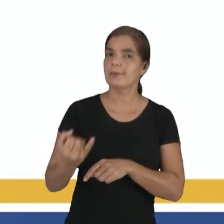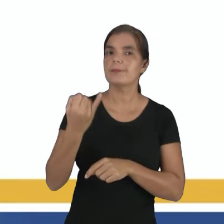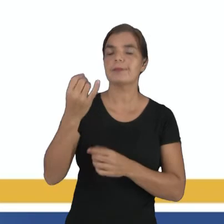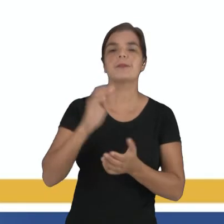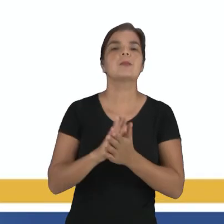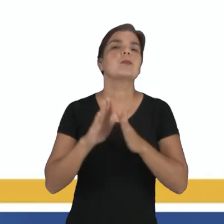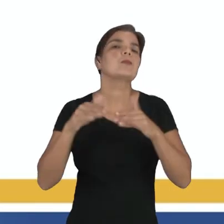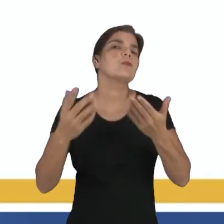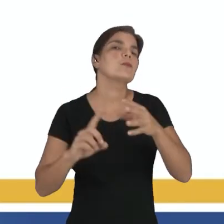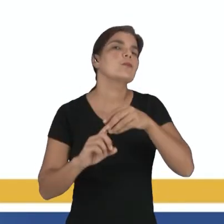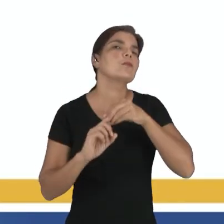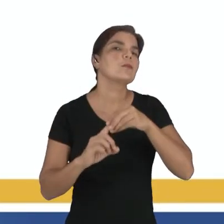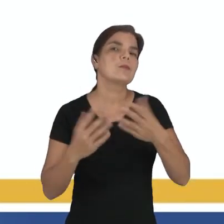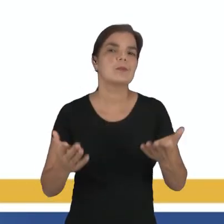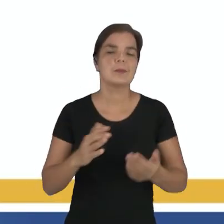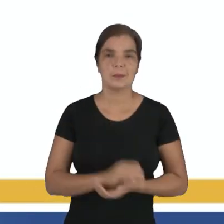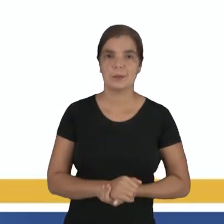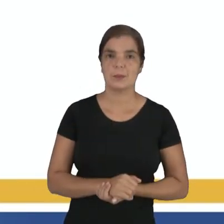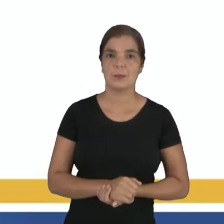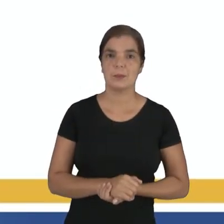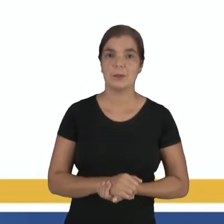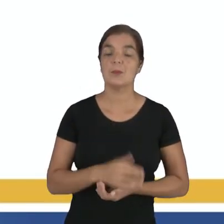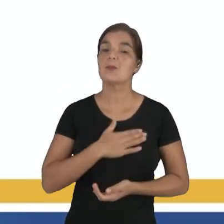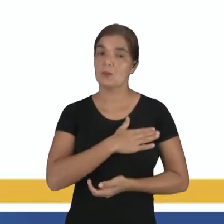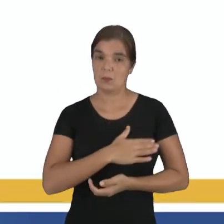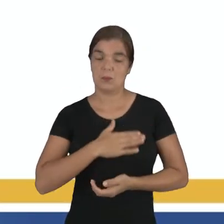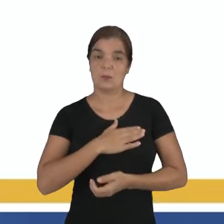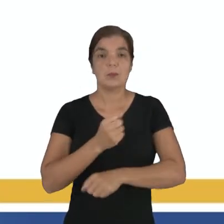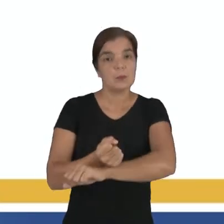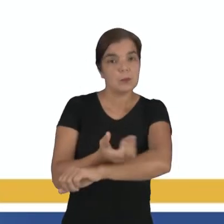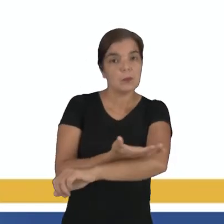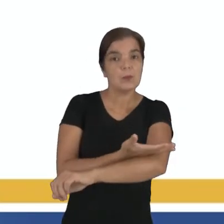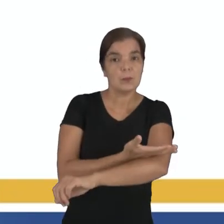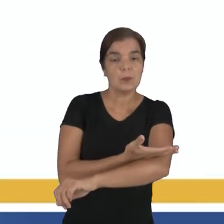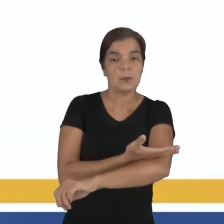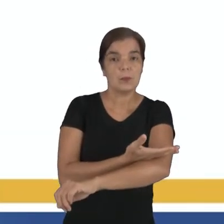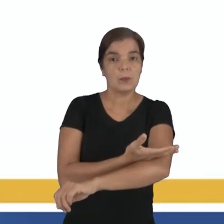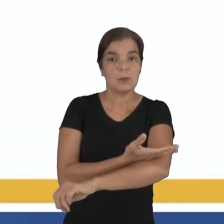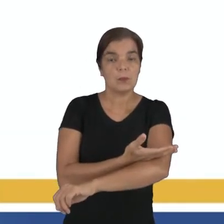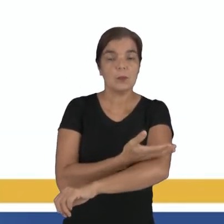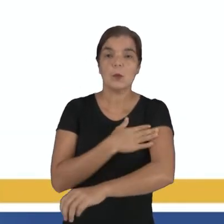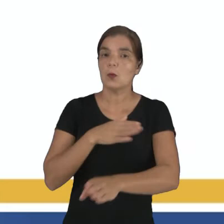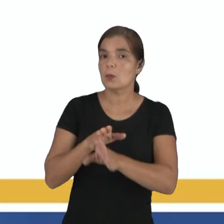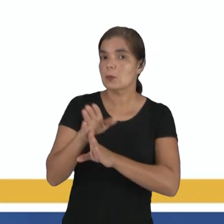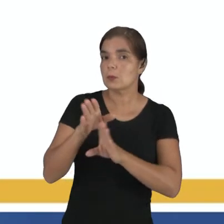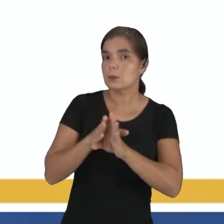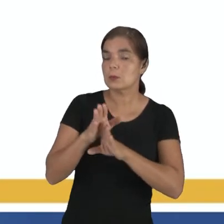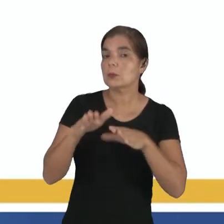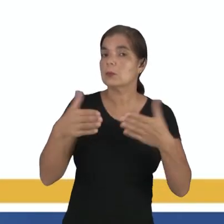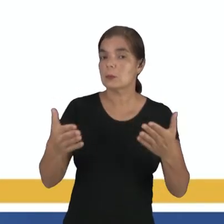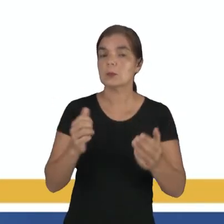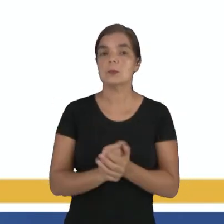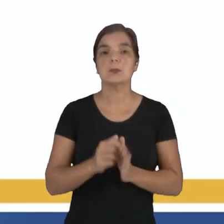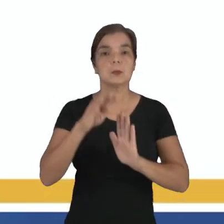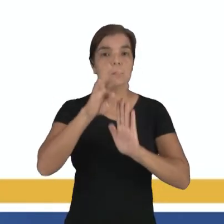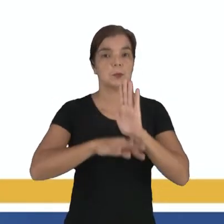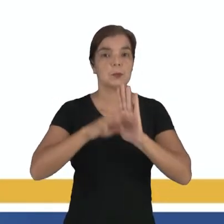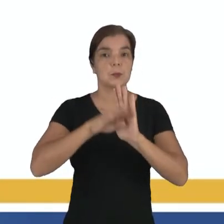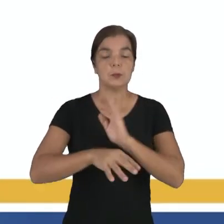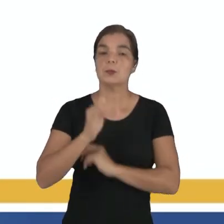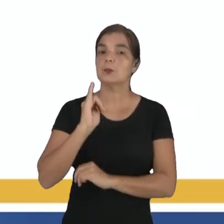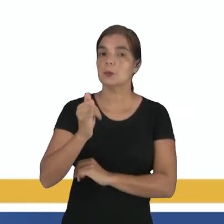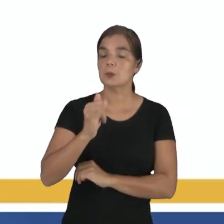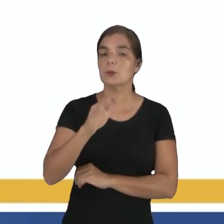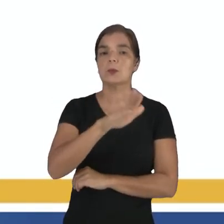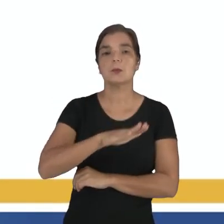predominante. Qual foi o objetivo? Foi divertir, foi emocionar, foi instruir. No caso do texto